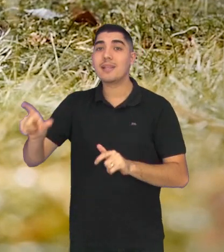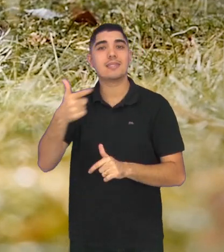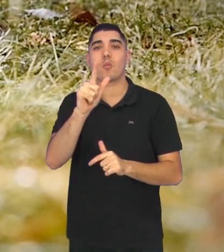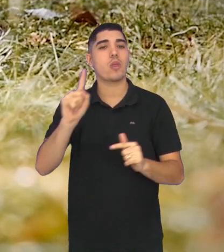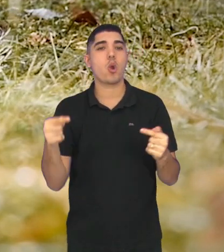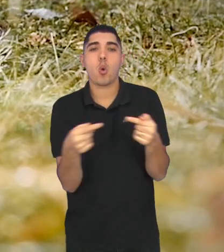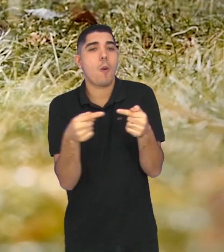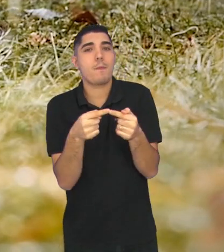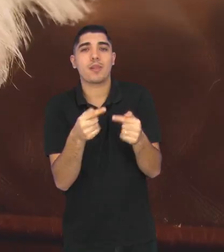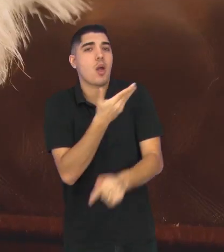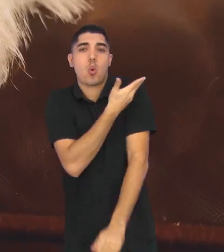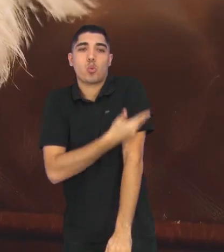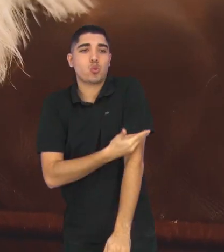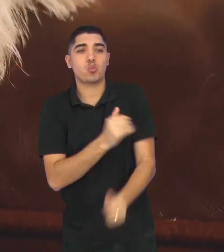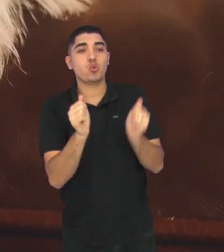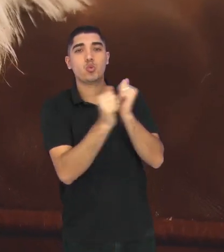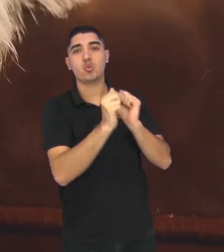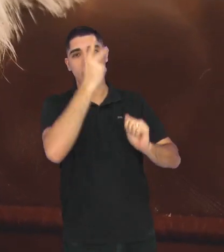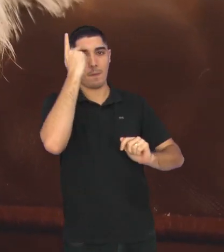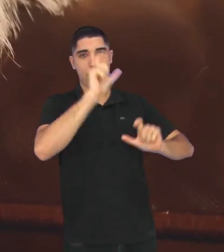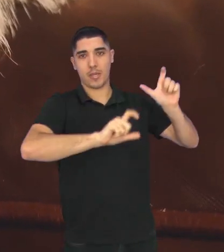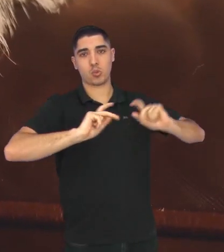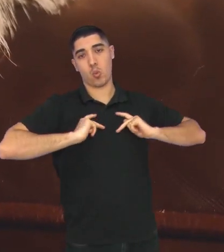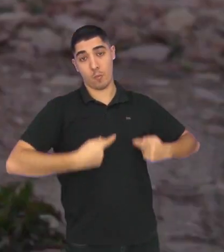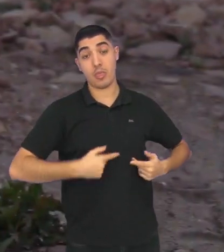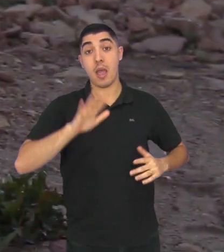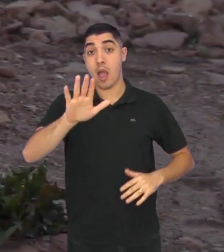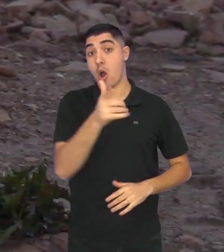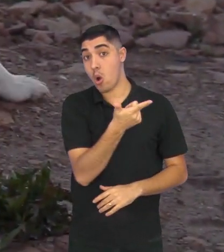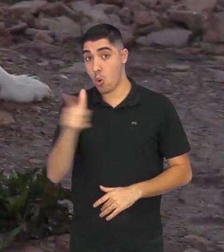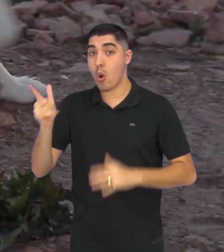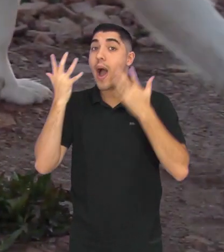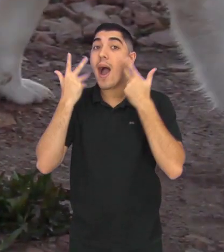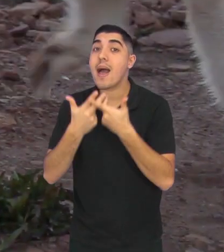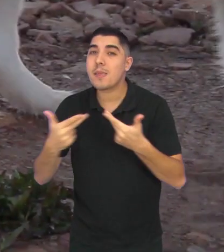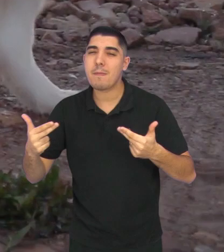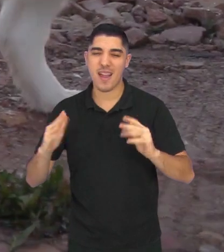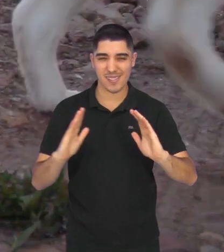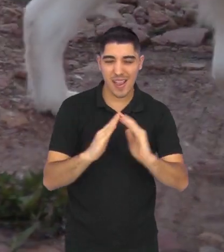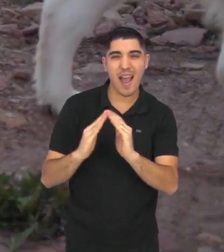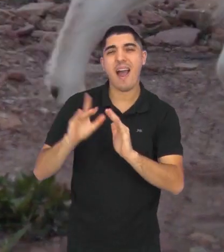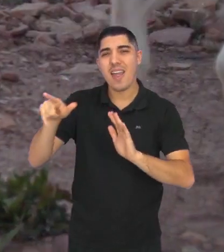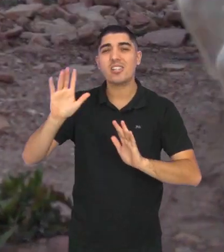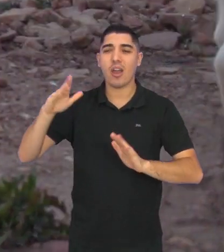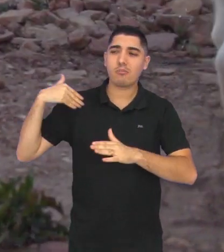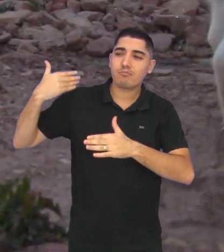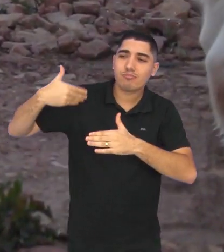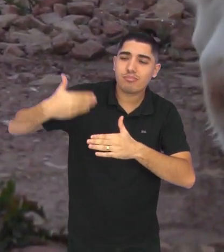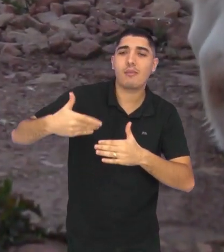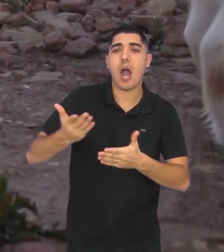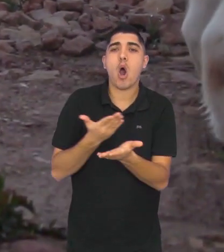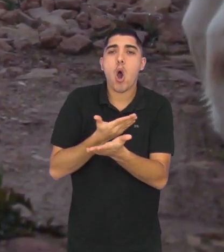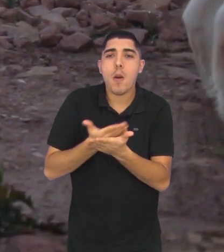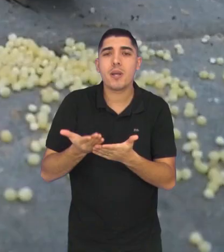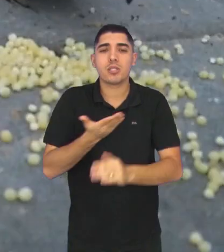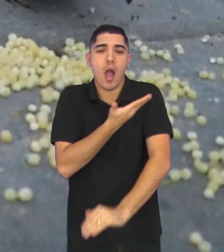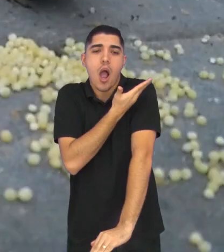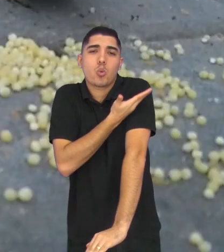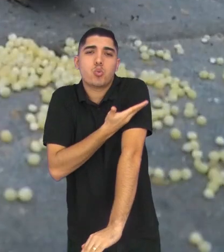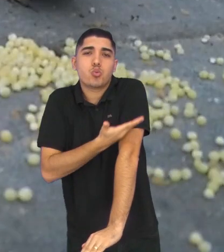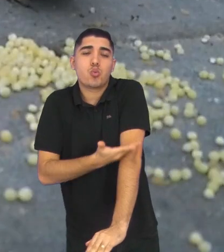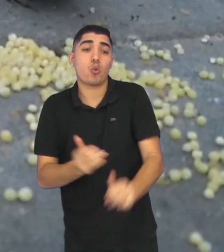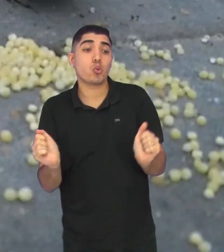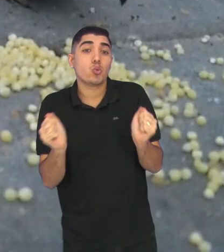convívio com os seres humanos. Já os animais domésticos são aqueles que ao longo da história foram condicionados